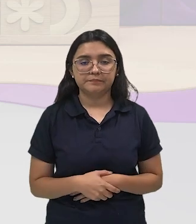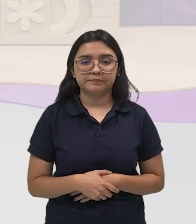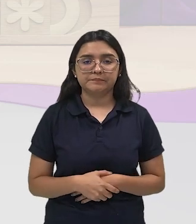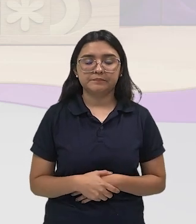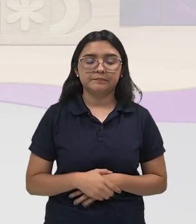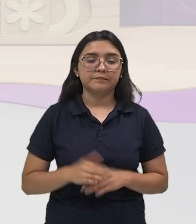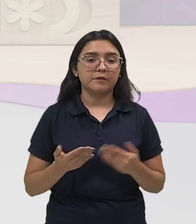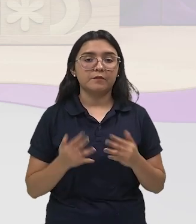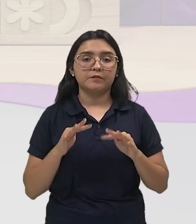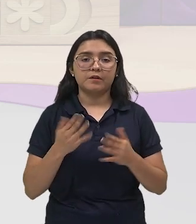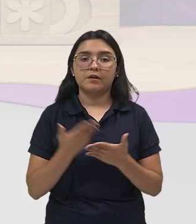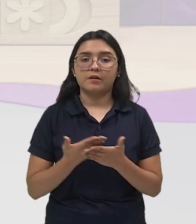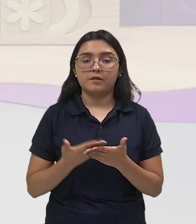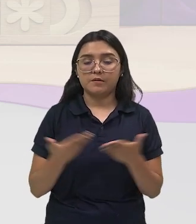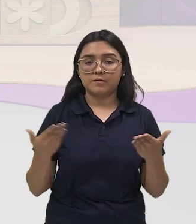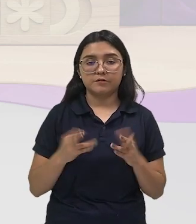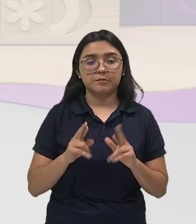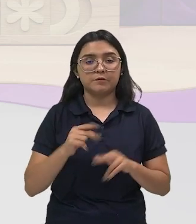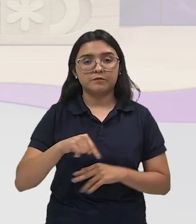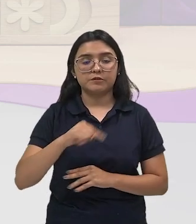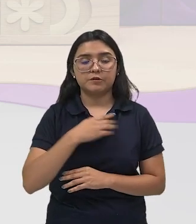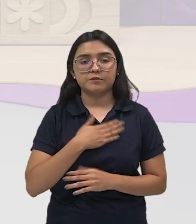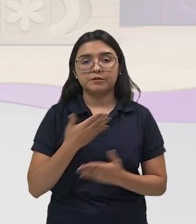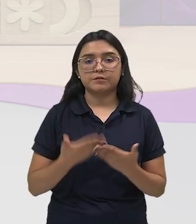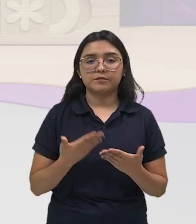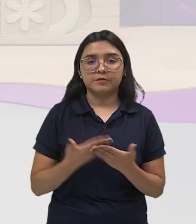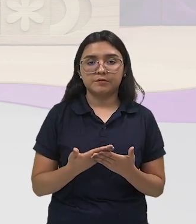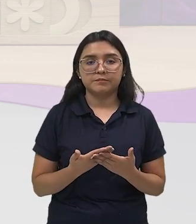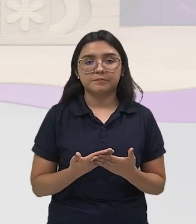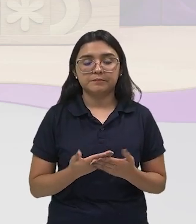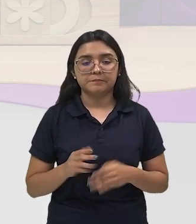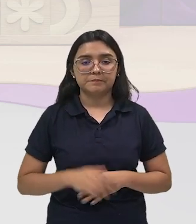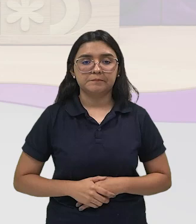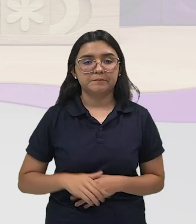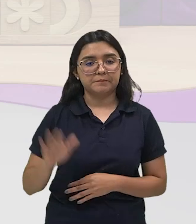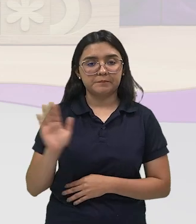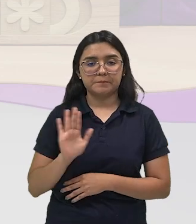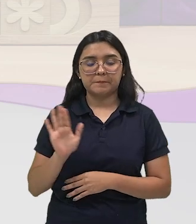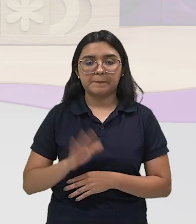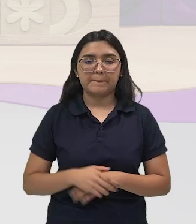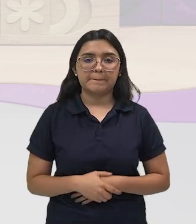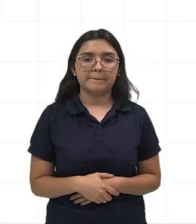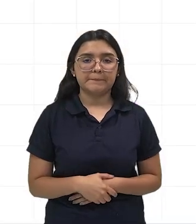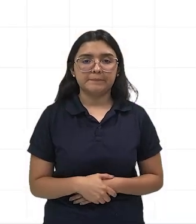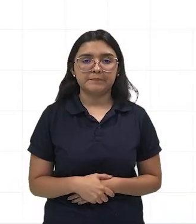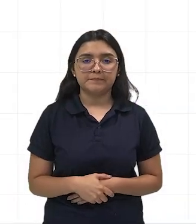Eu vou ficando por aqui. Espero que vocês tenham gostado e tchau.